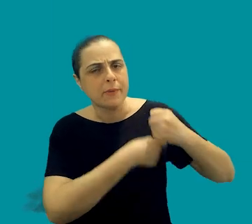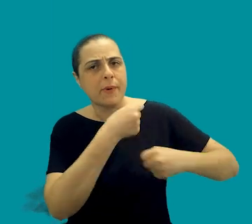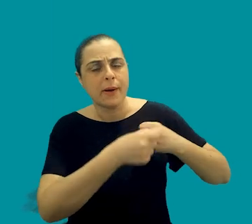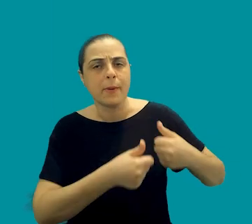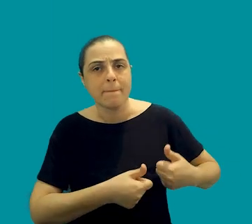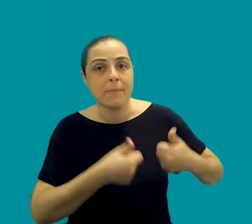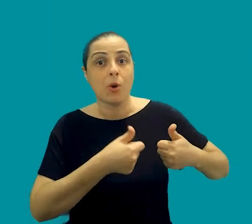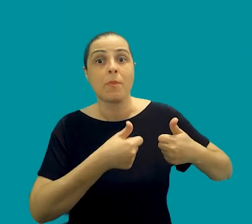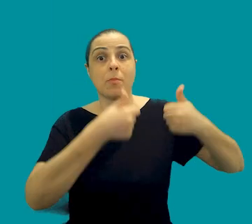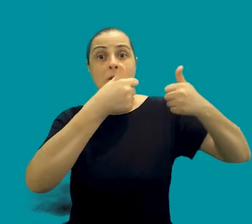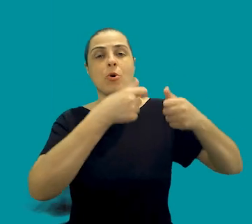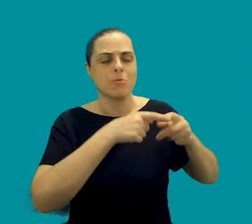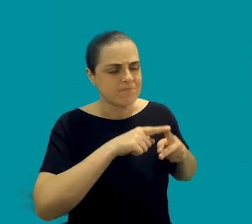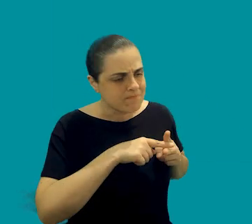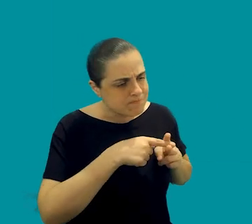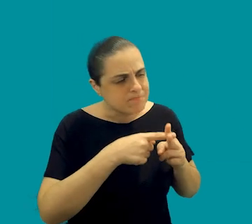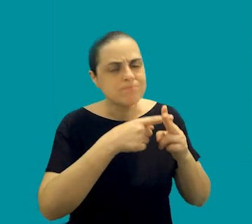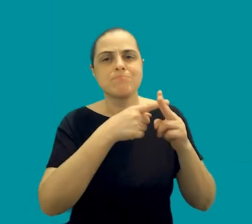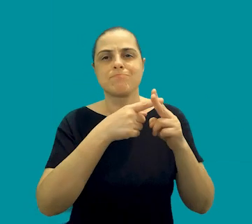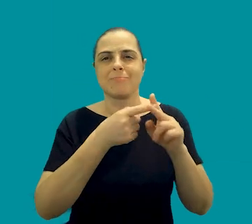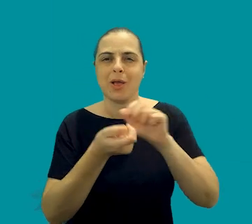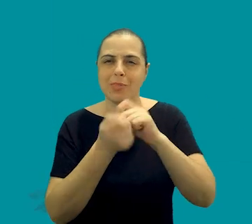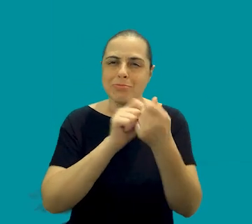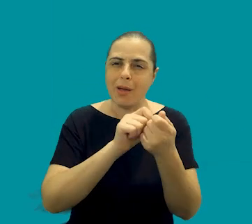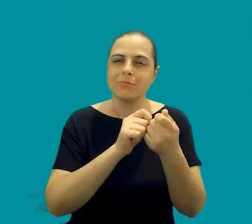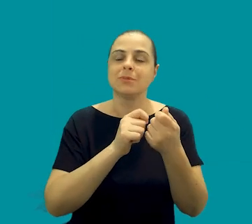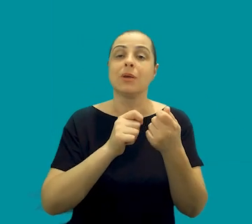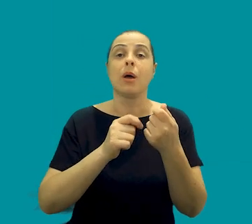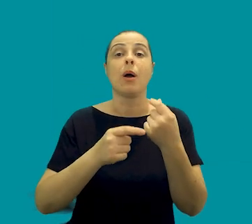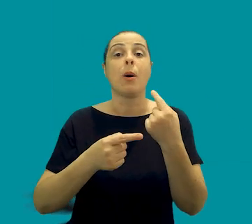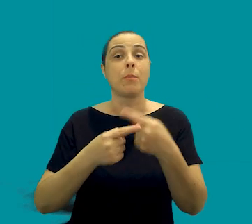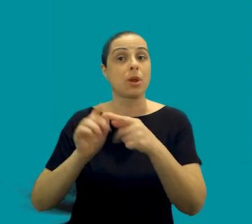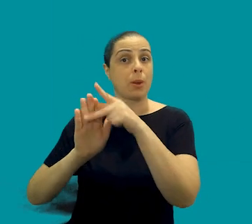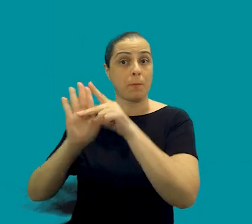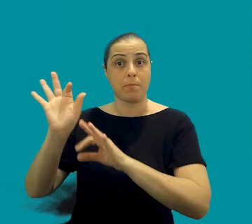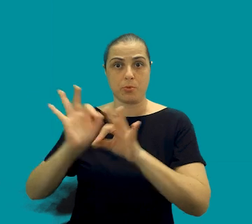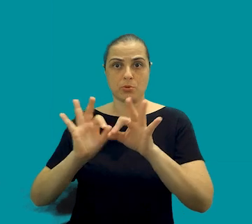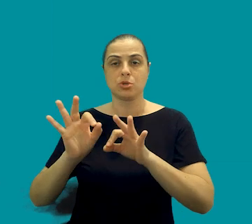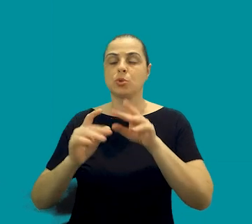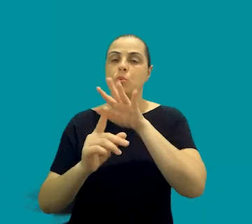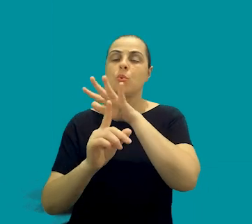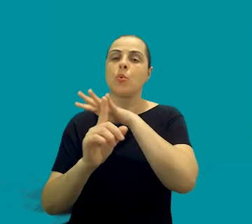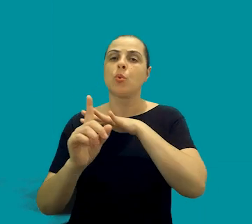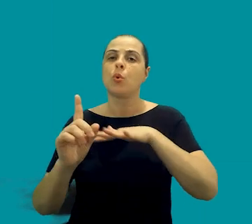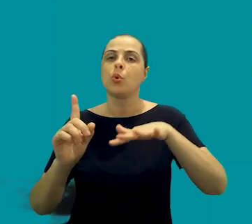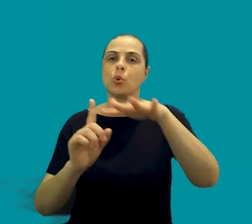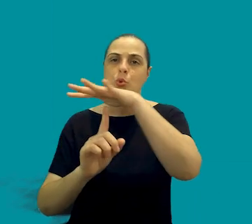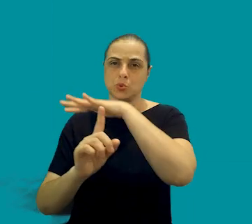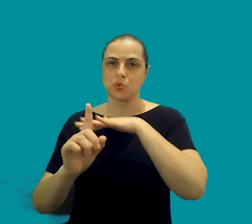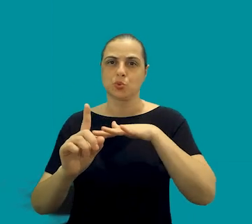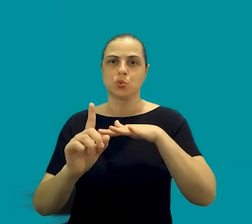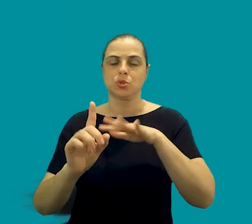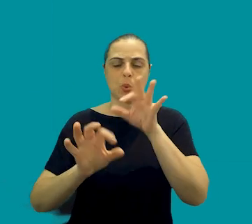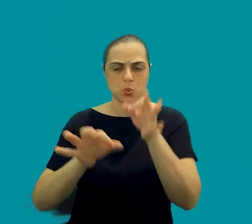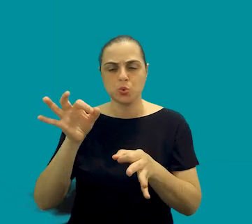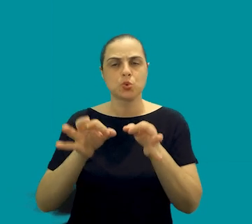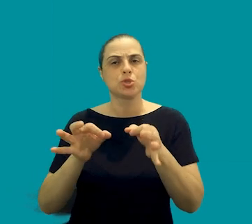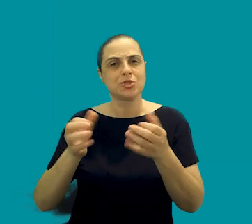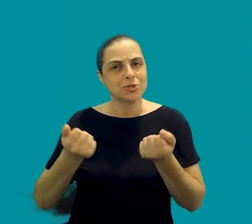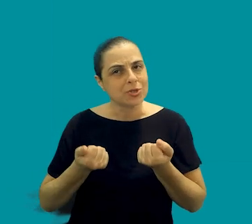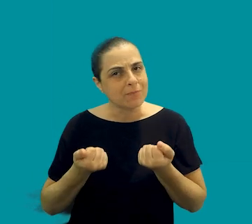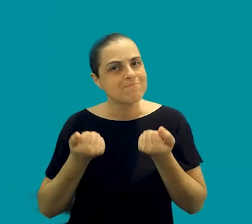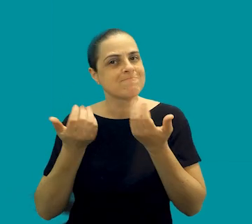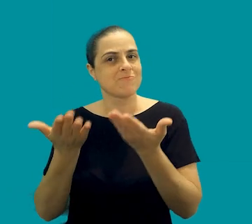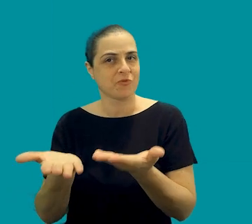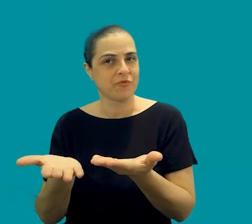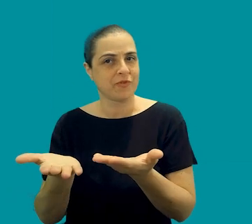quem está escutando, que é um programa, né? Essas iniciativas são projetos, então, que visam promover justiça social e econômica, garantir